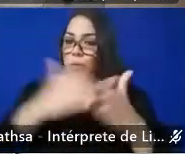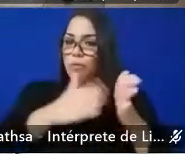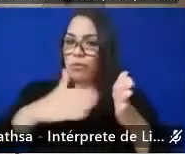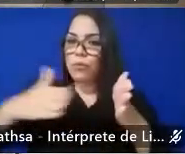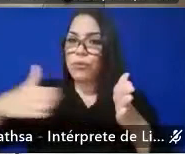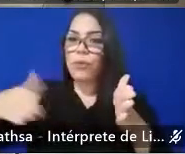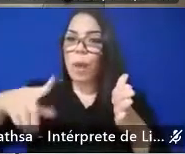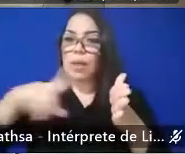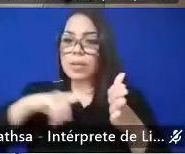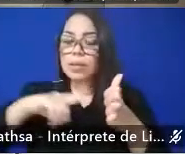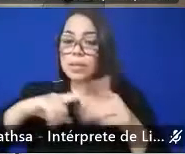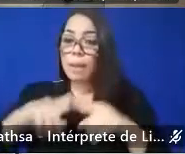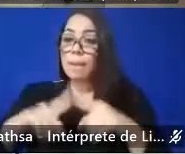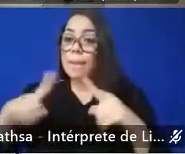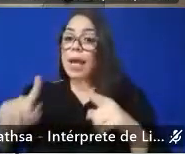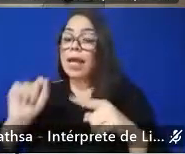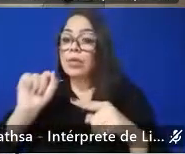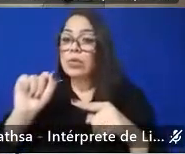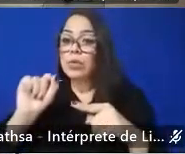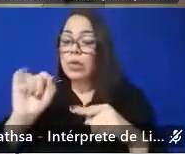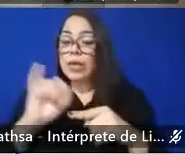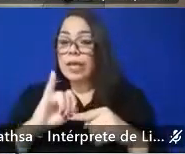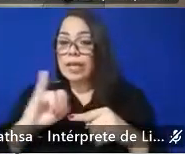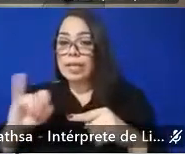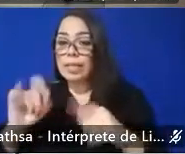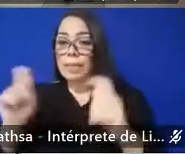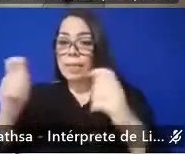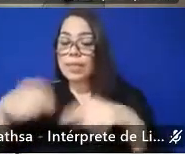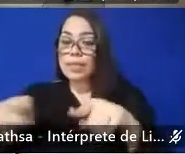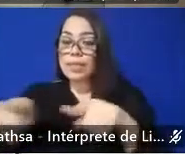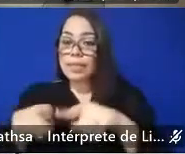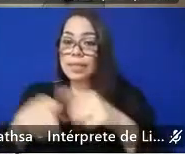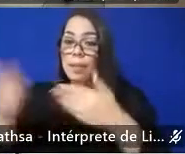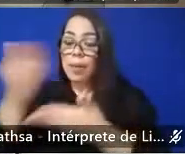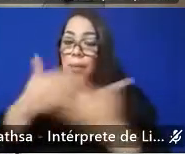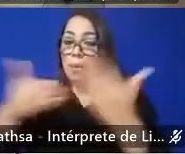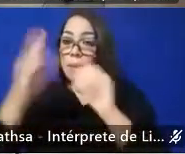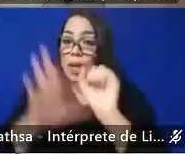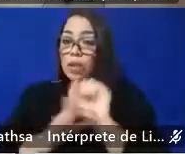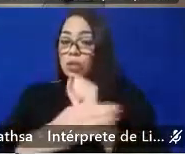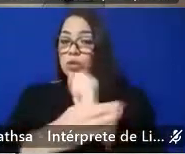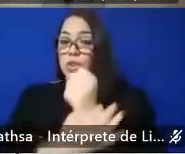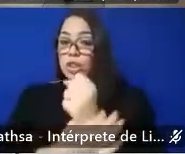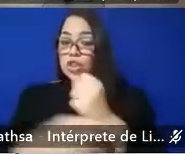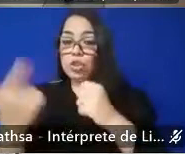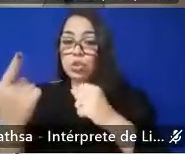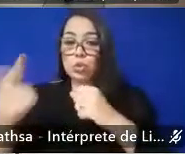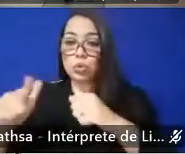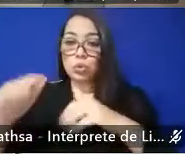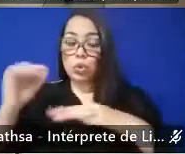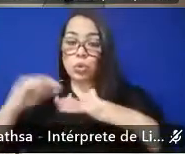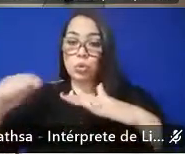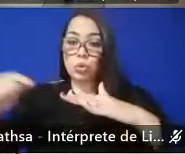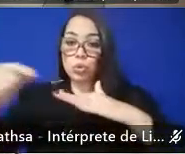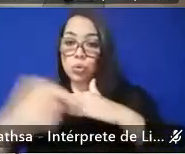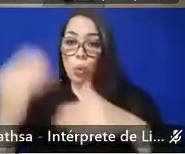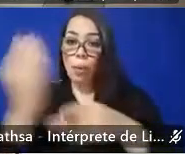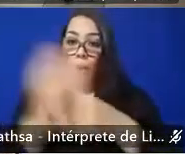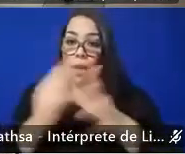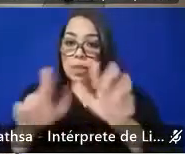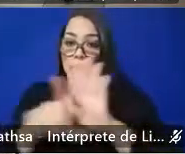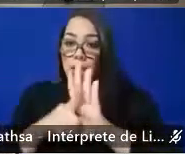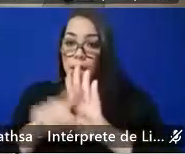sem significar a mitigação das garantias derivadas do devido processo legal o promotor natural